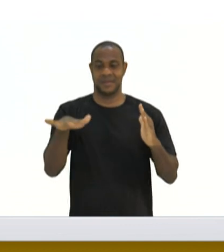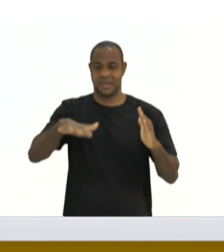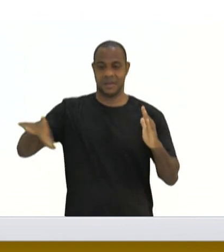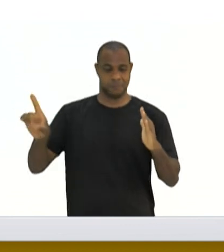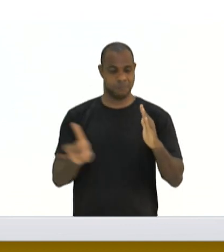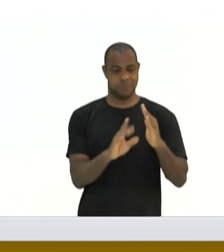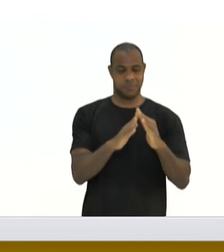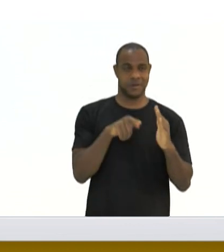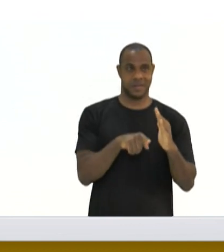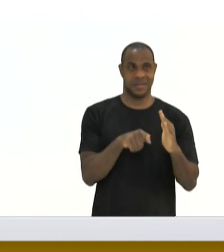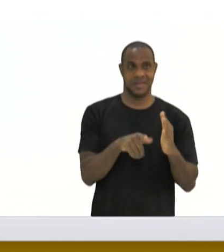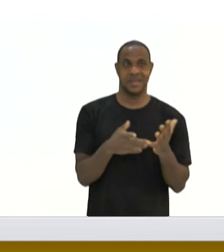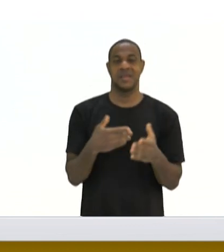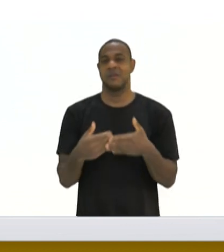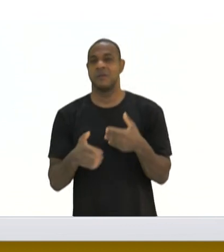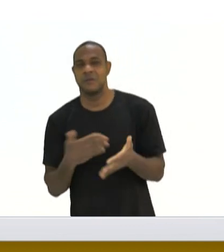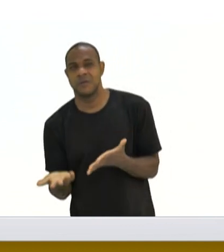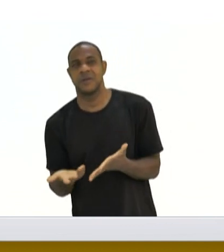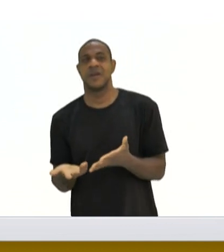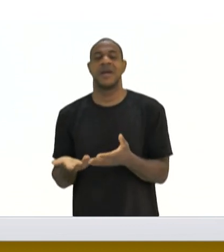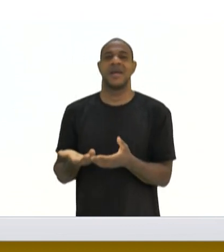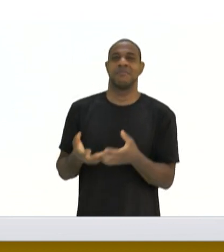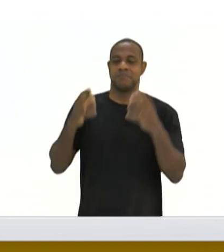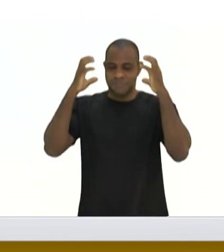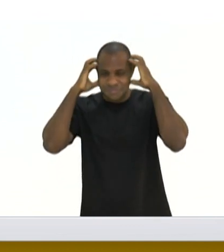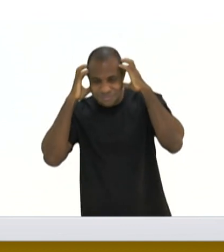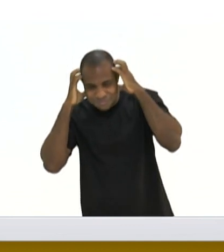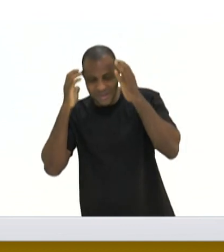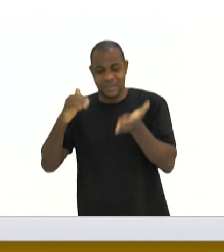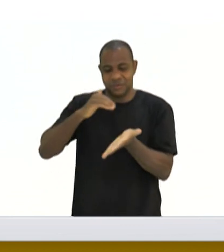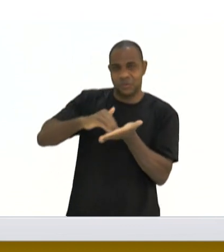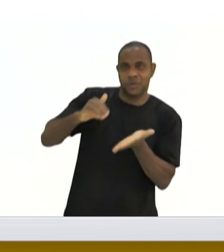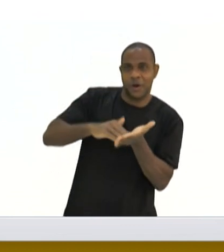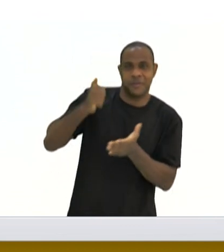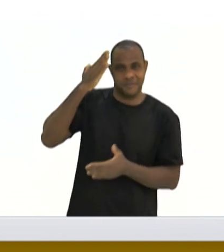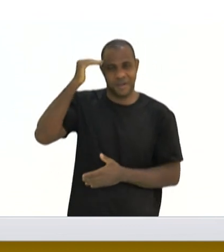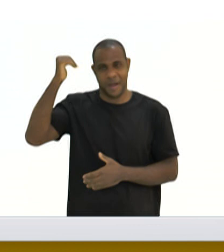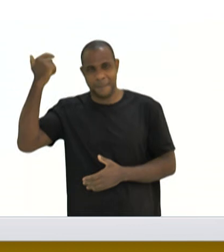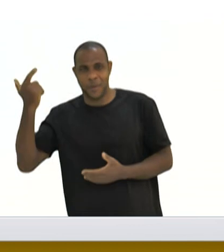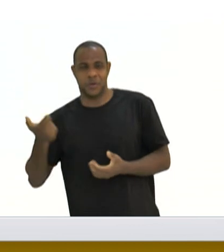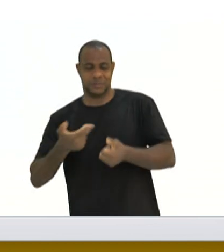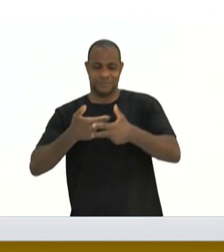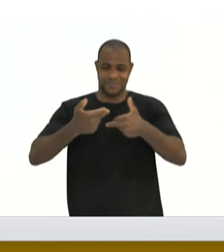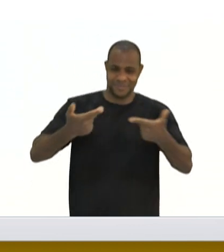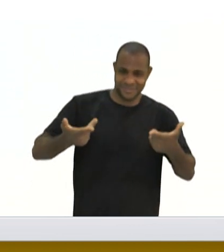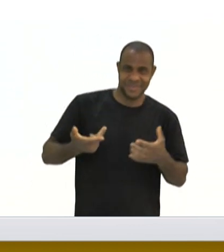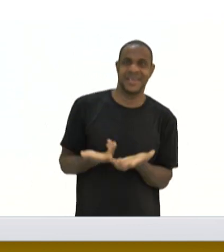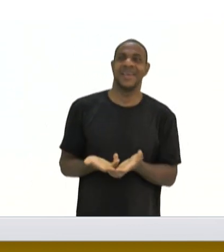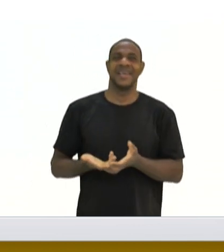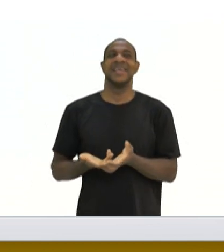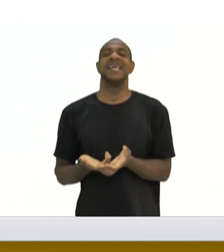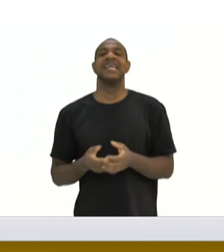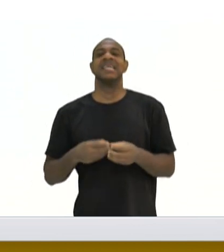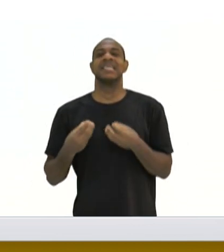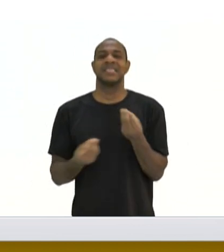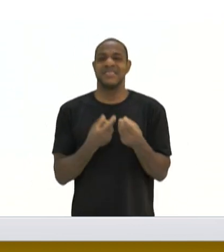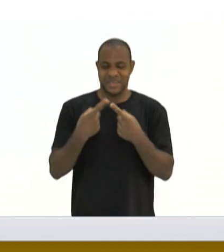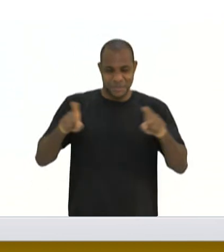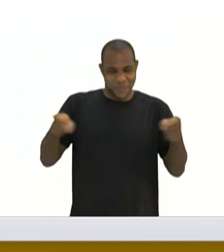ligados a gravadora as distribuidoras escritórios de artistas produtoras editoras